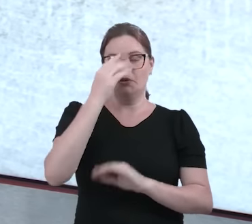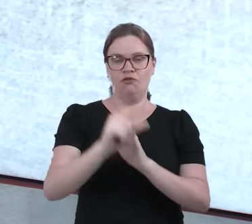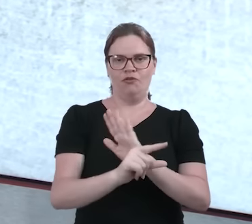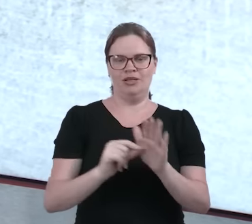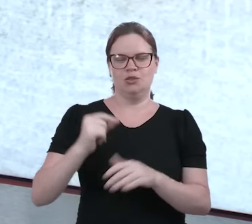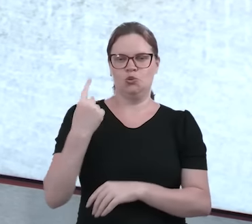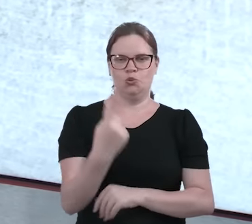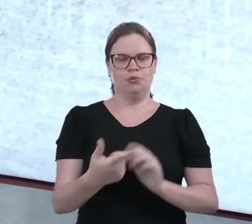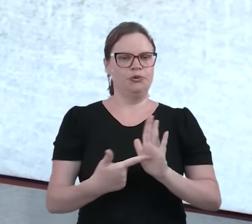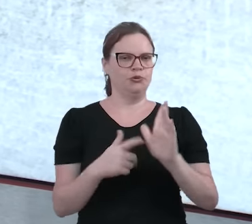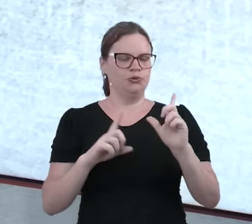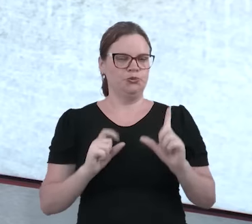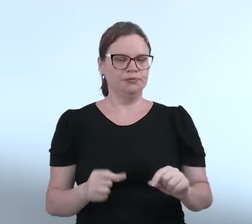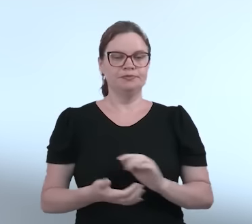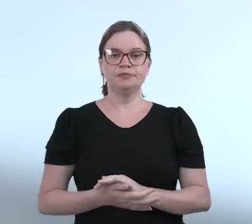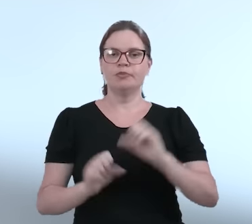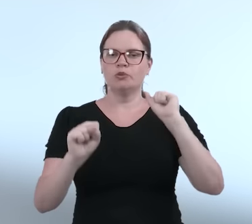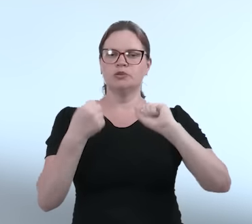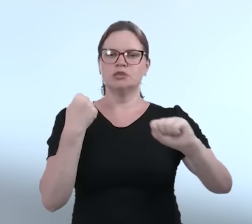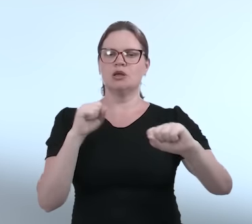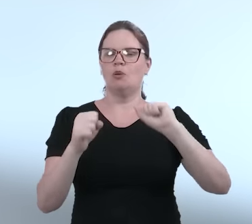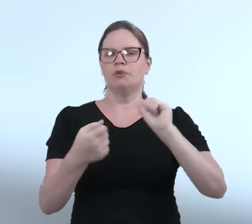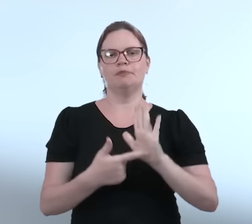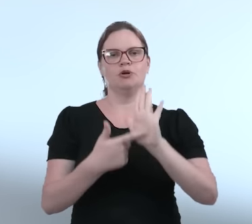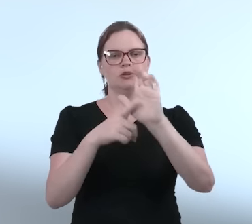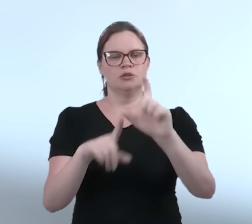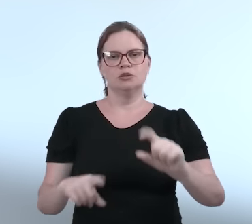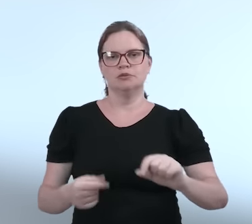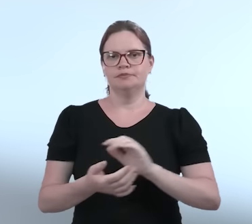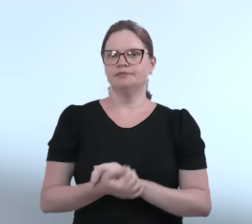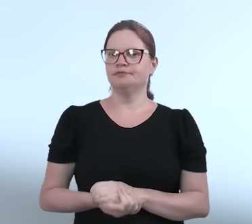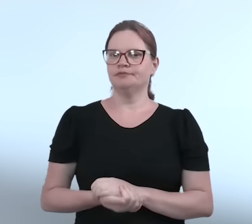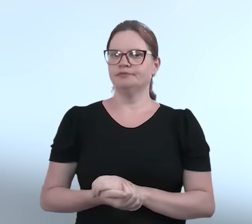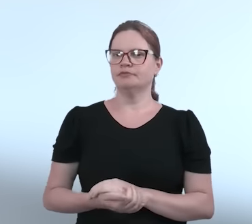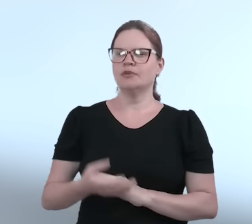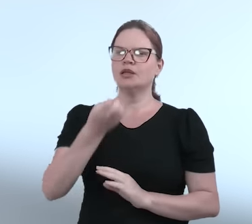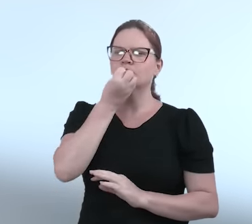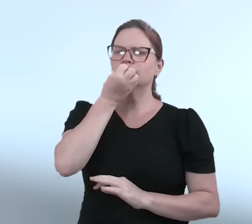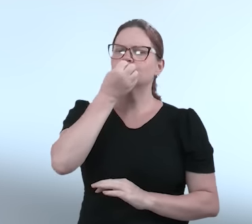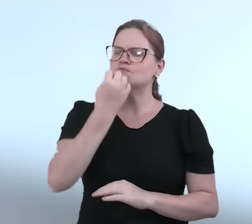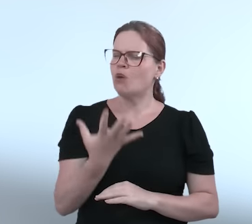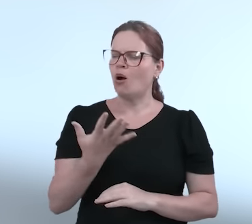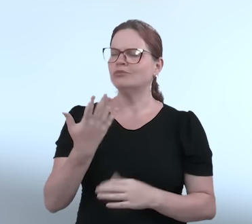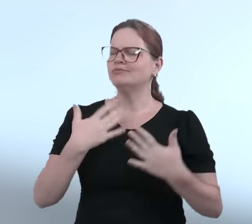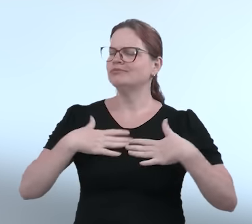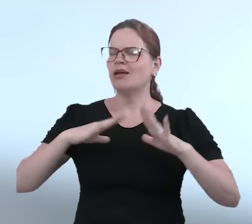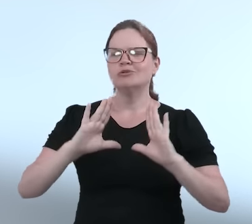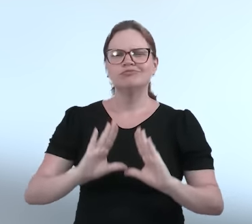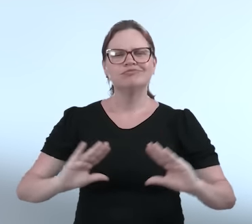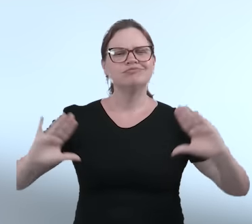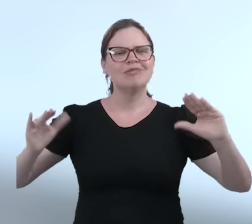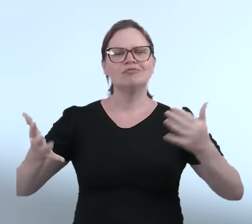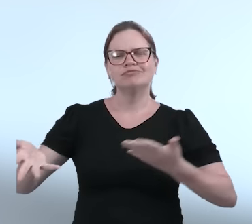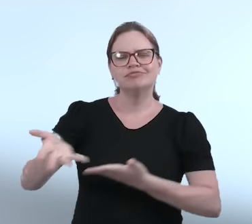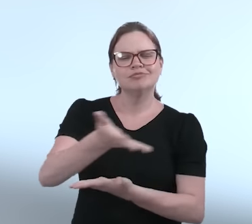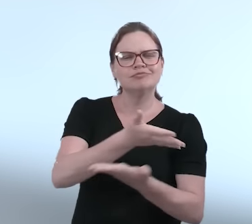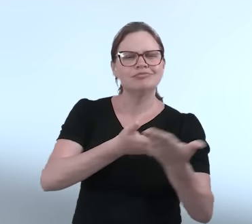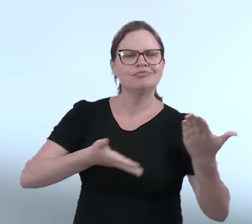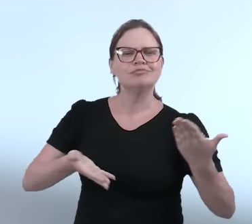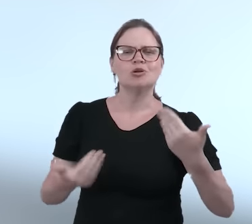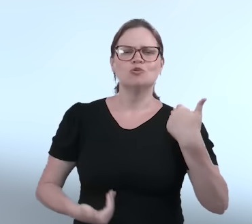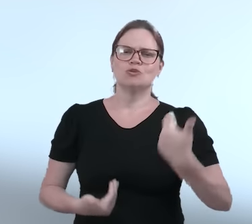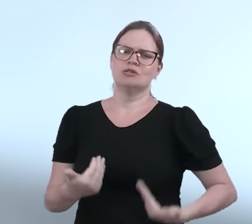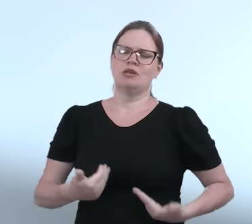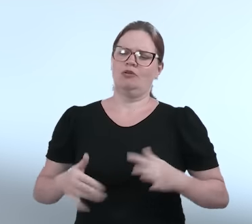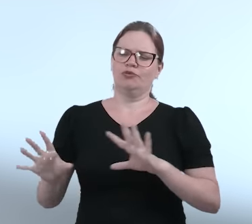o salmista fala exatamente assim, ele diz assim: ó, quão bom e quão suave é que os irmãos vivam